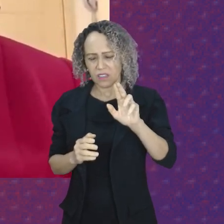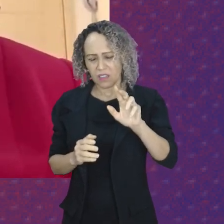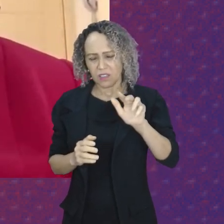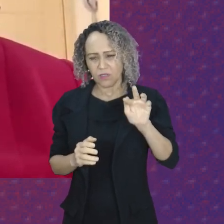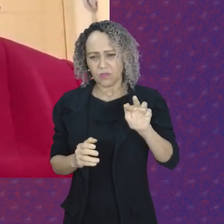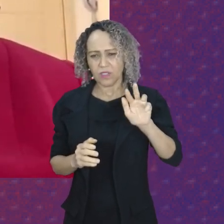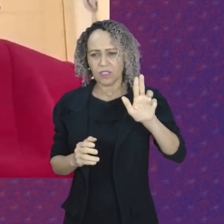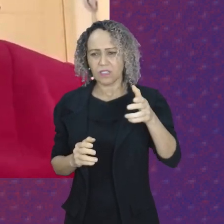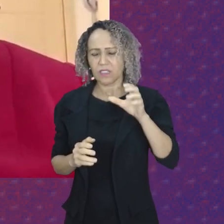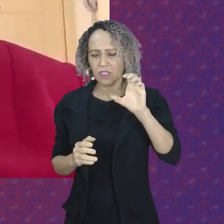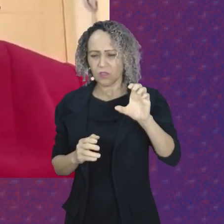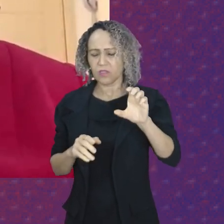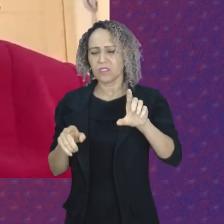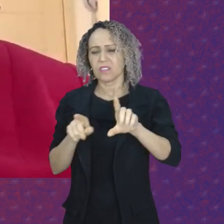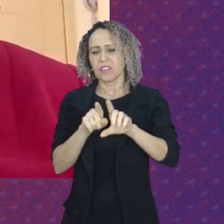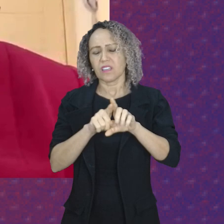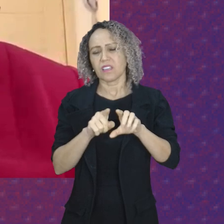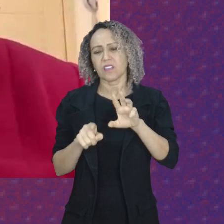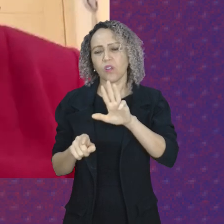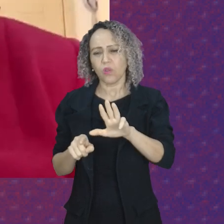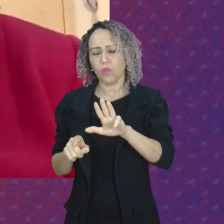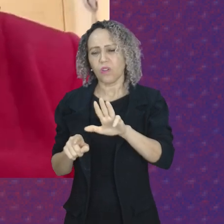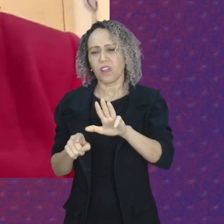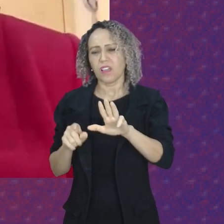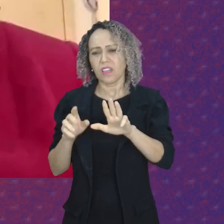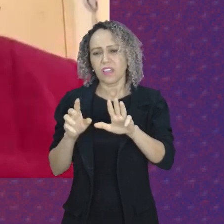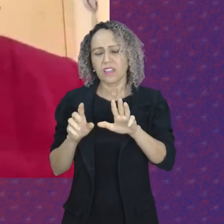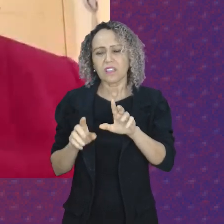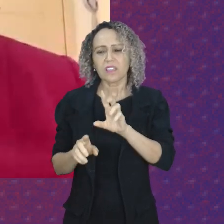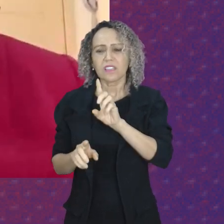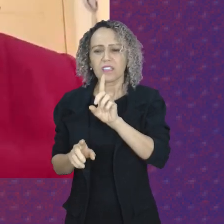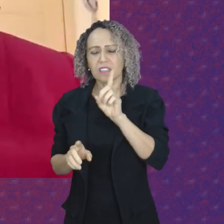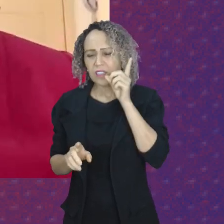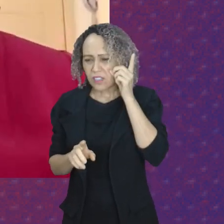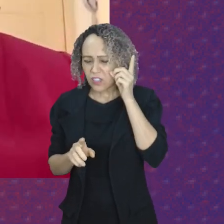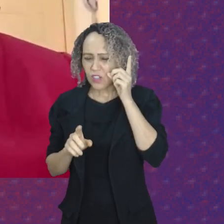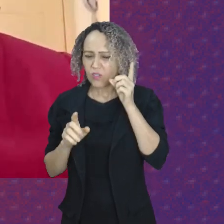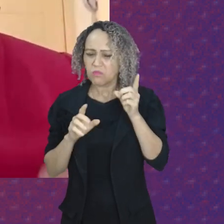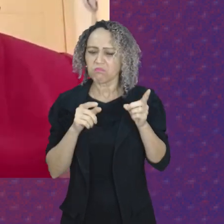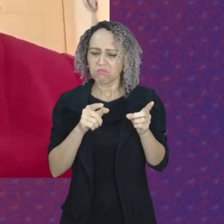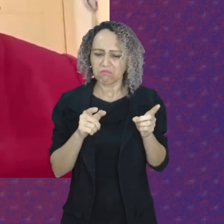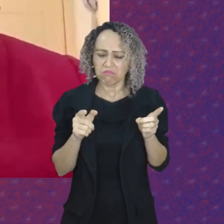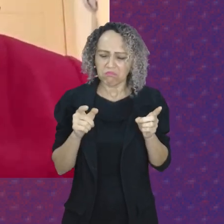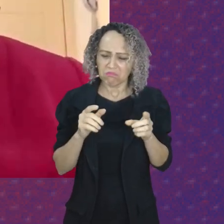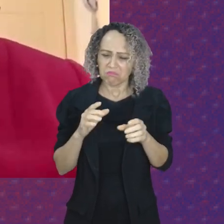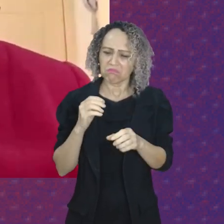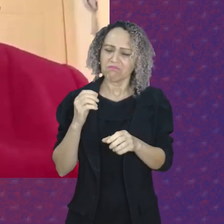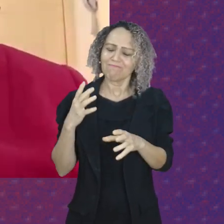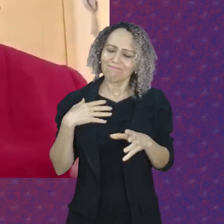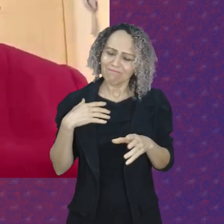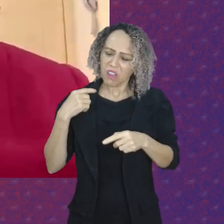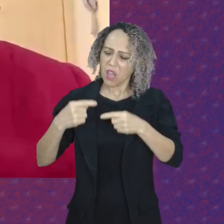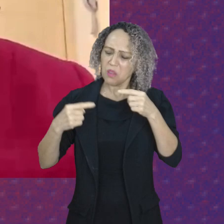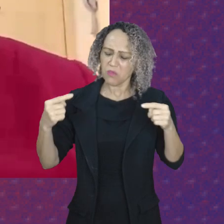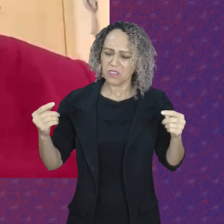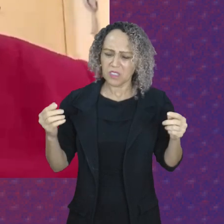gente assiste hoje a todo esse desmonte das políticas públicas,